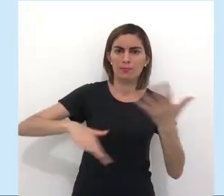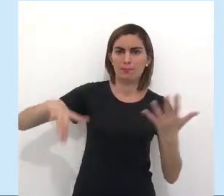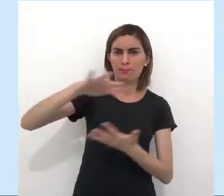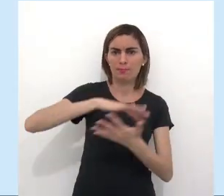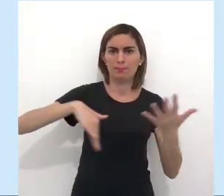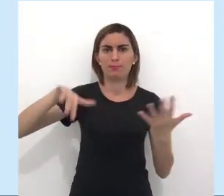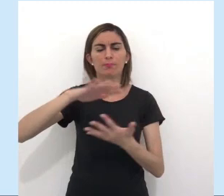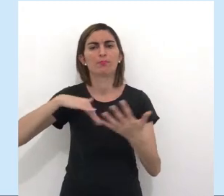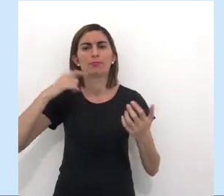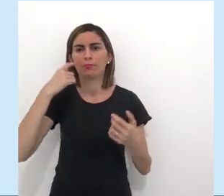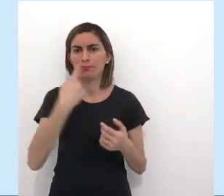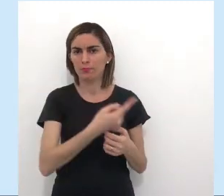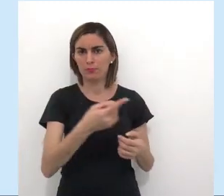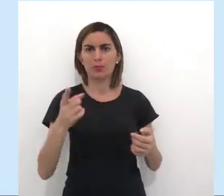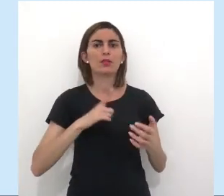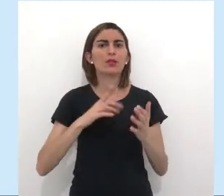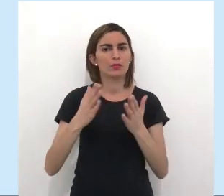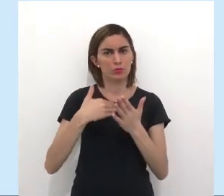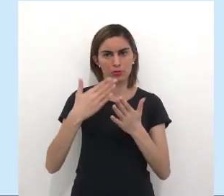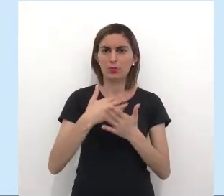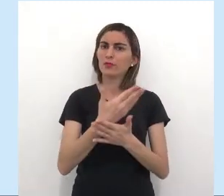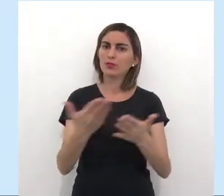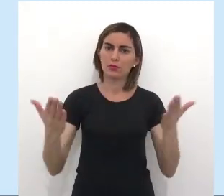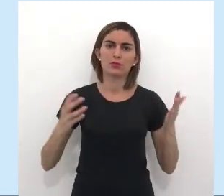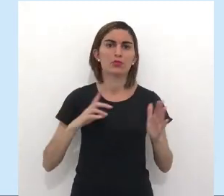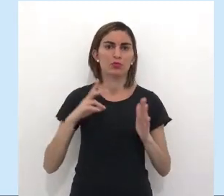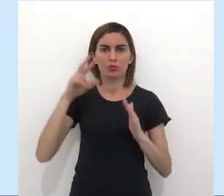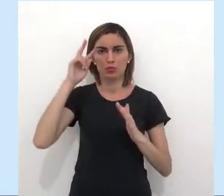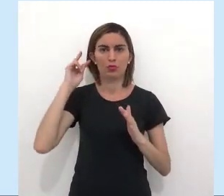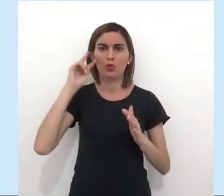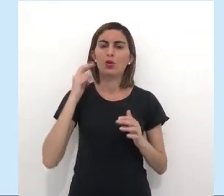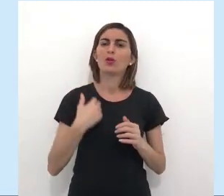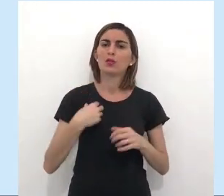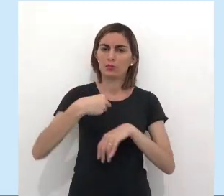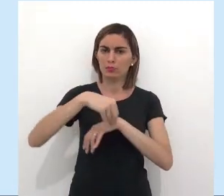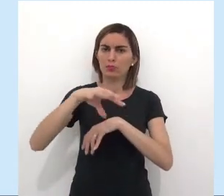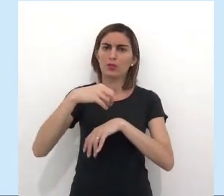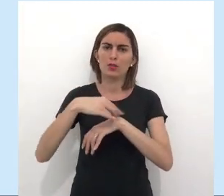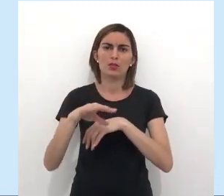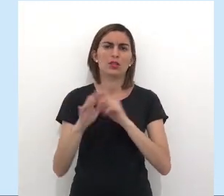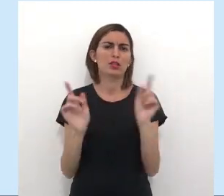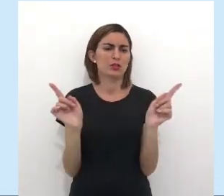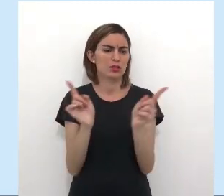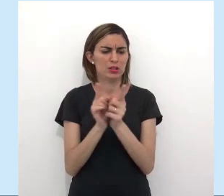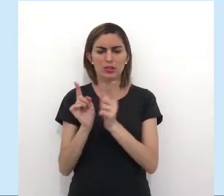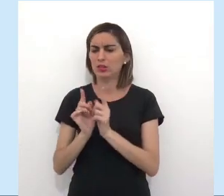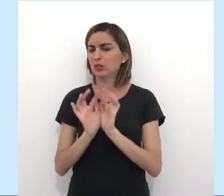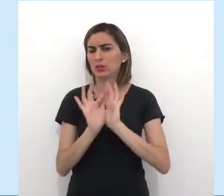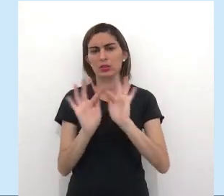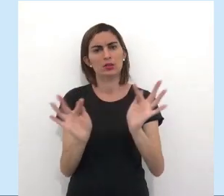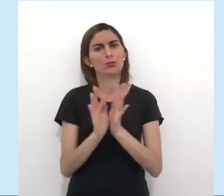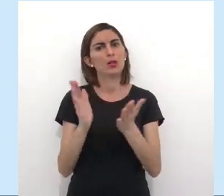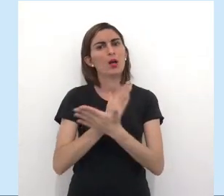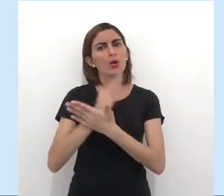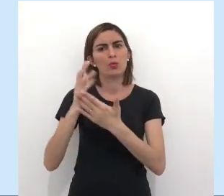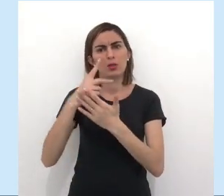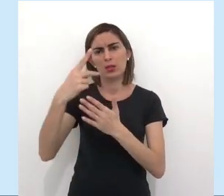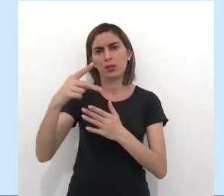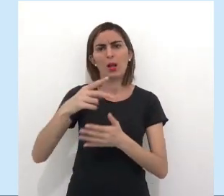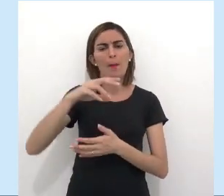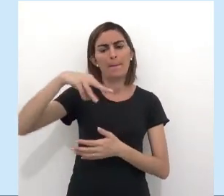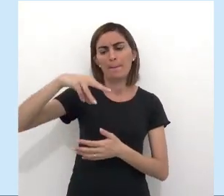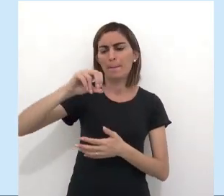aí, veja só, vocês não têm no livro de vocês de história. São citadas de forma bem sucinta, porque algumas delas